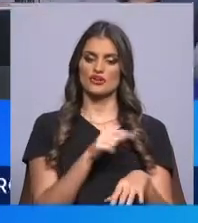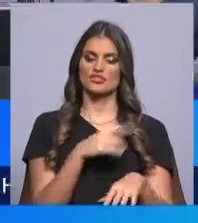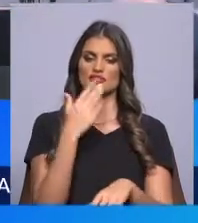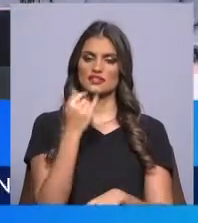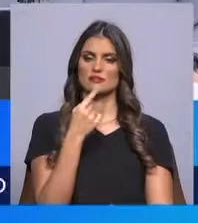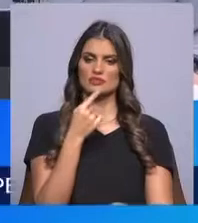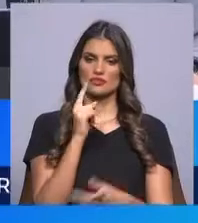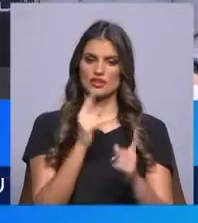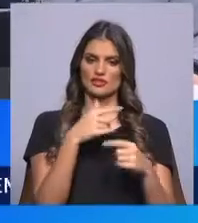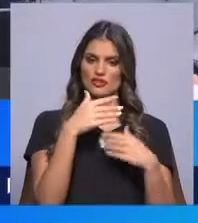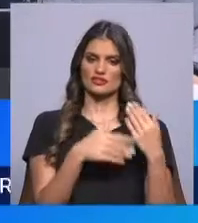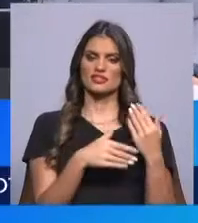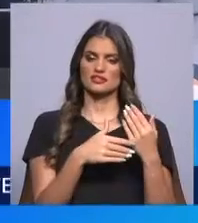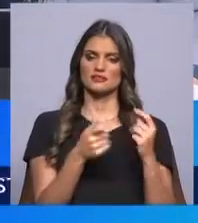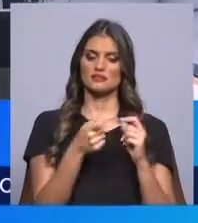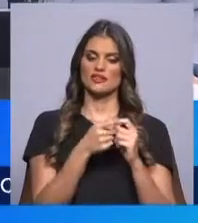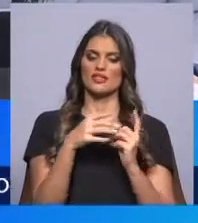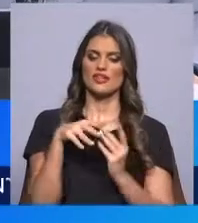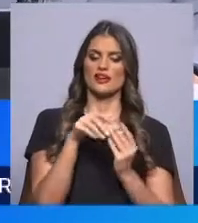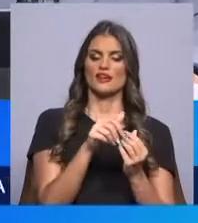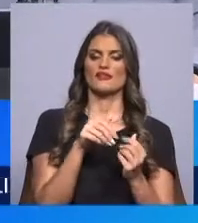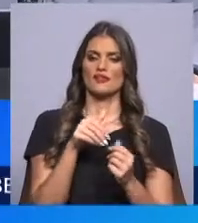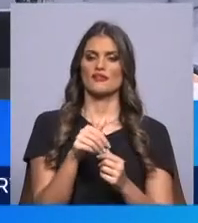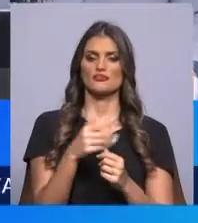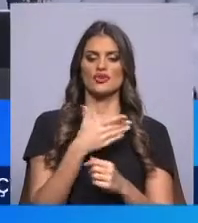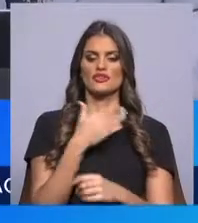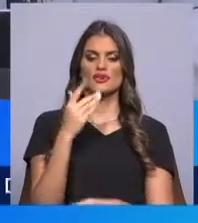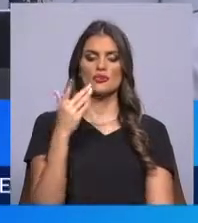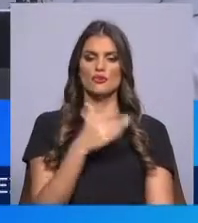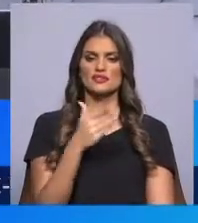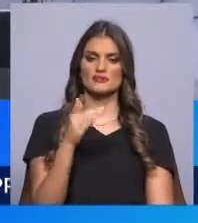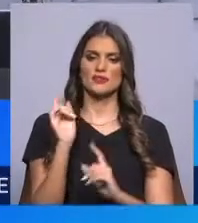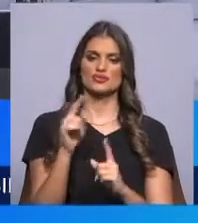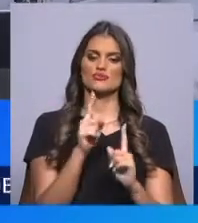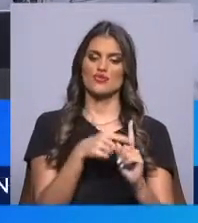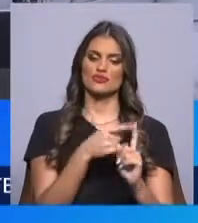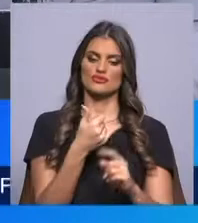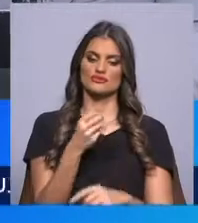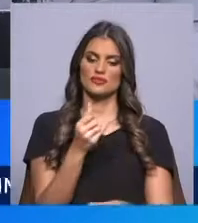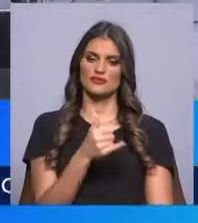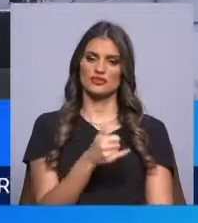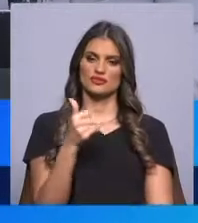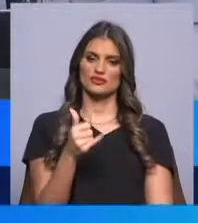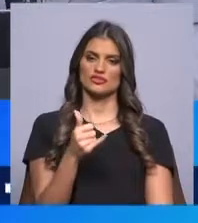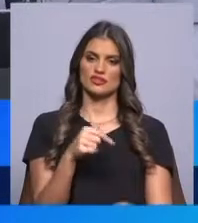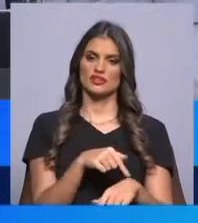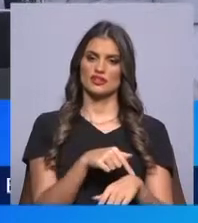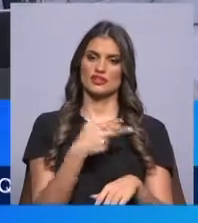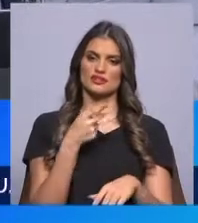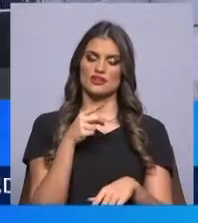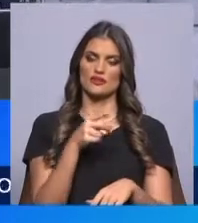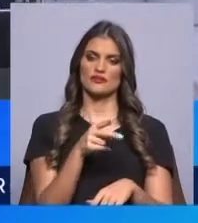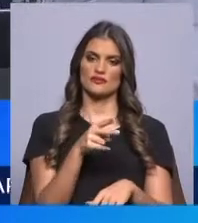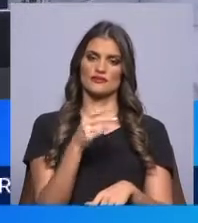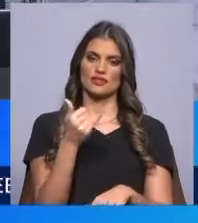perceber o que é que estava a acontecer nas mediações da Terra. Então vamos até ao dia 11 de março de 2022 e às 19 horas e 24